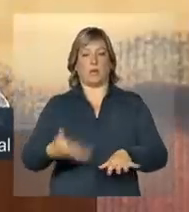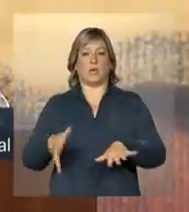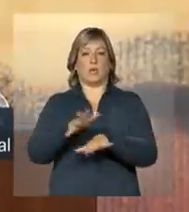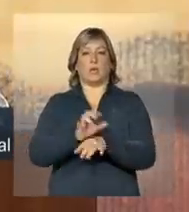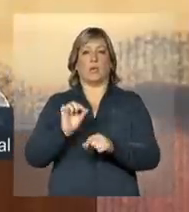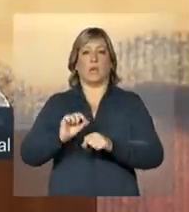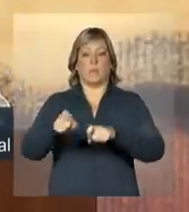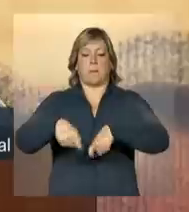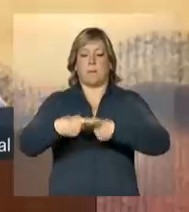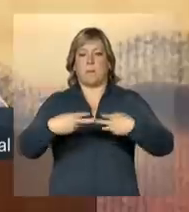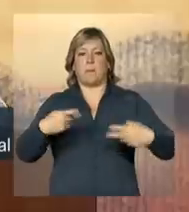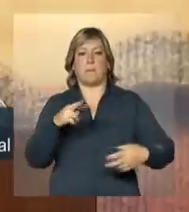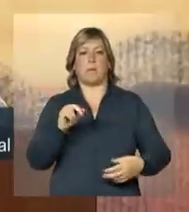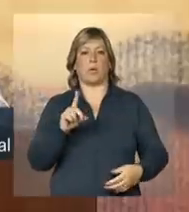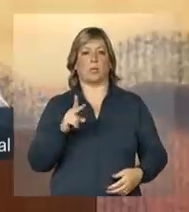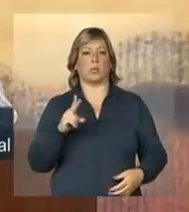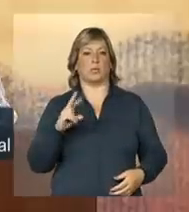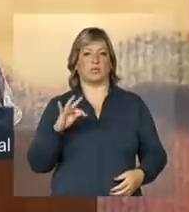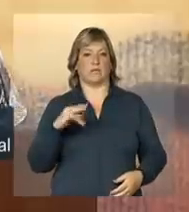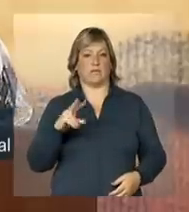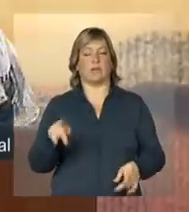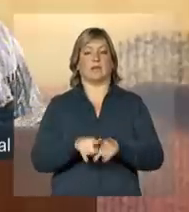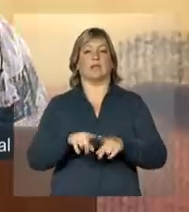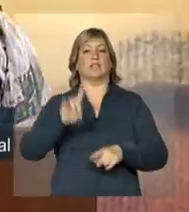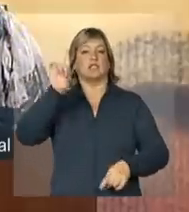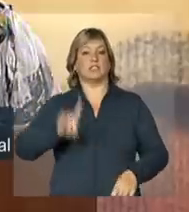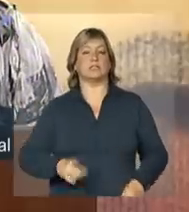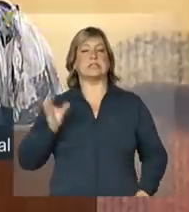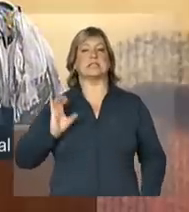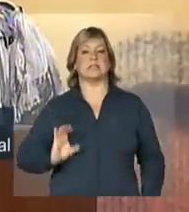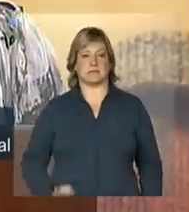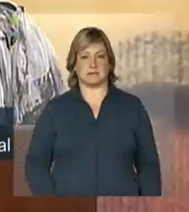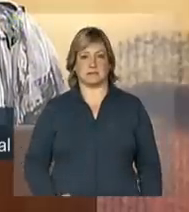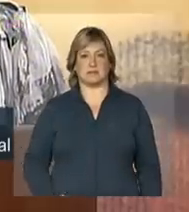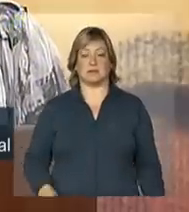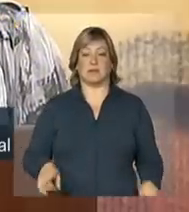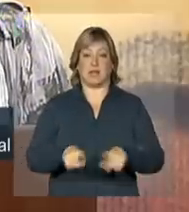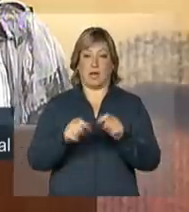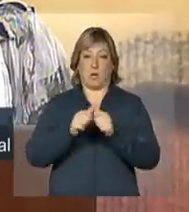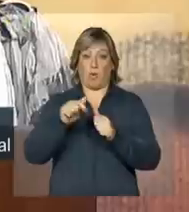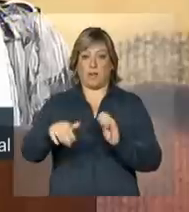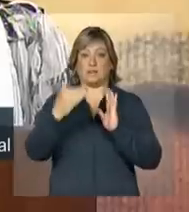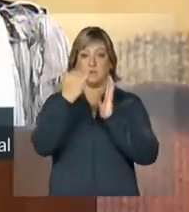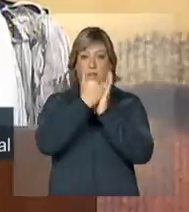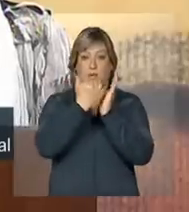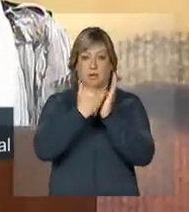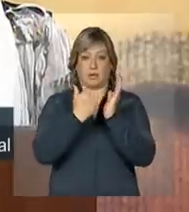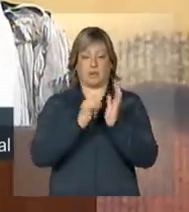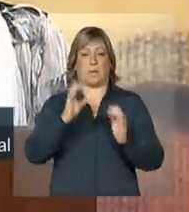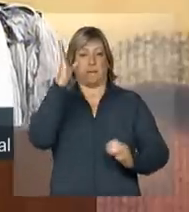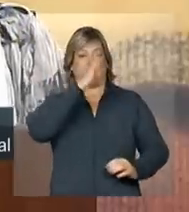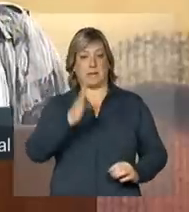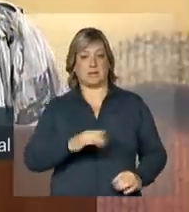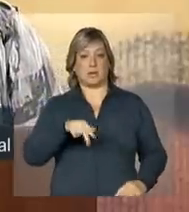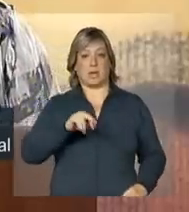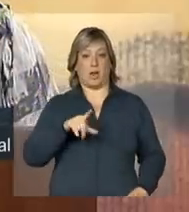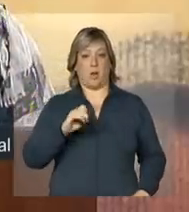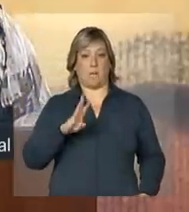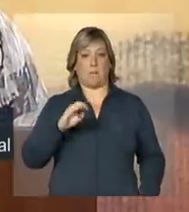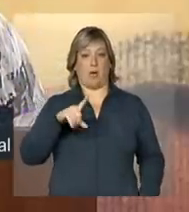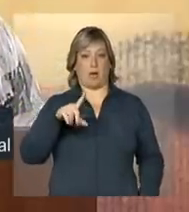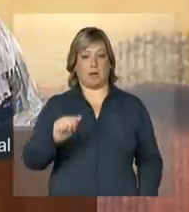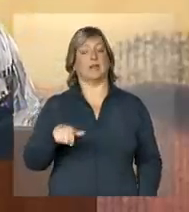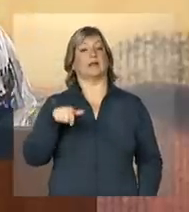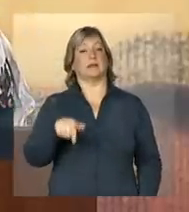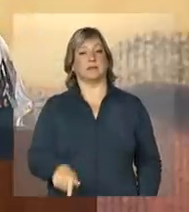produtiva e direitos e cidadania através desse programa Brasil quilombola é